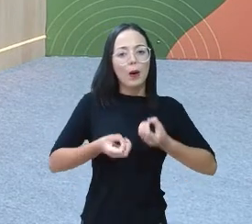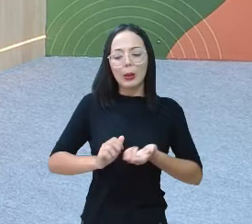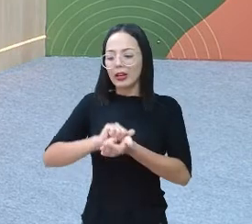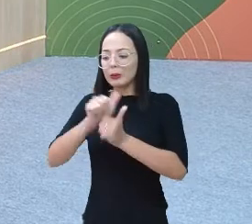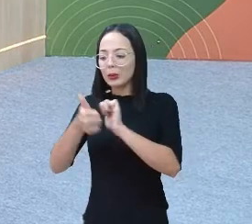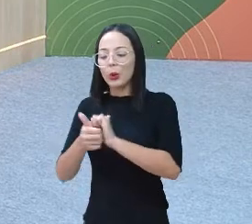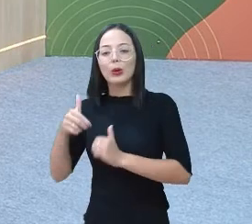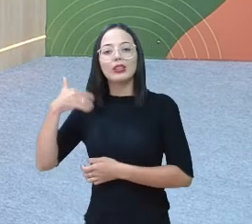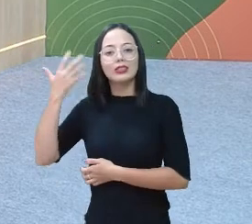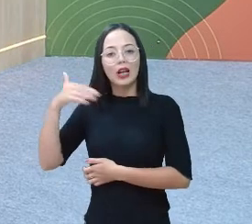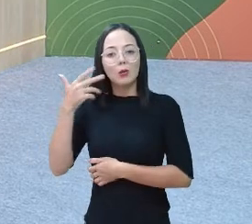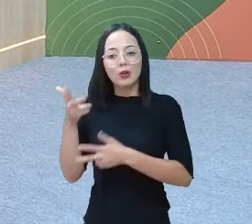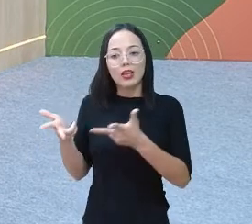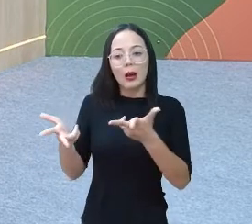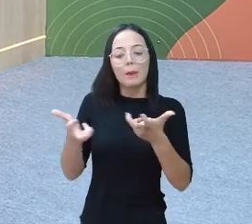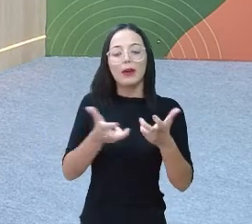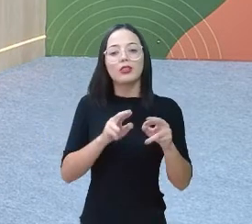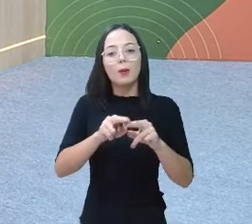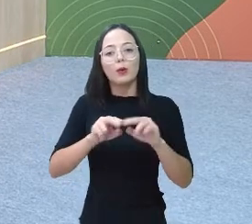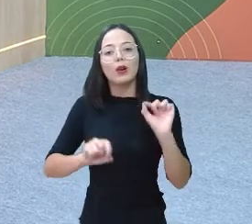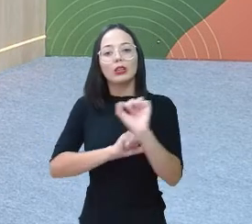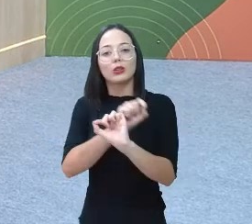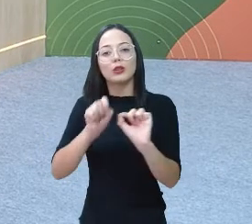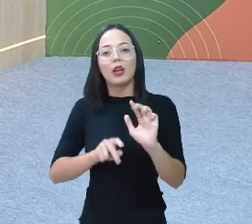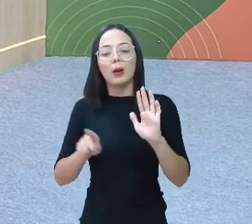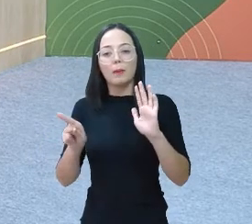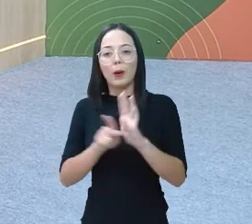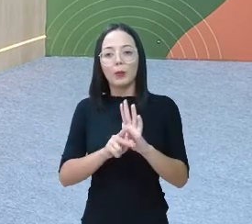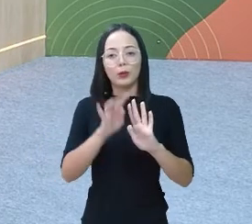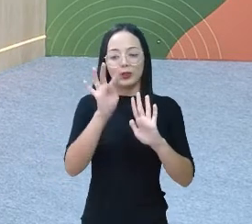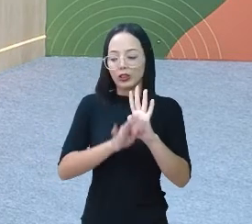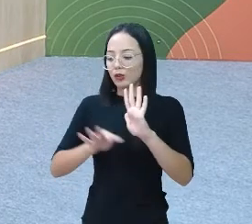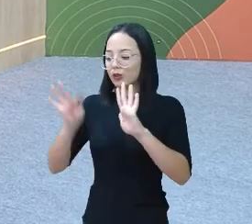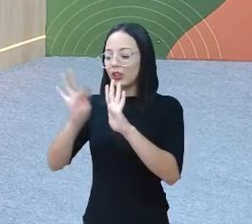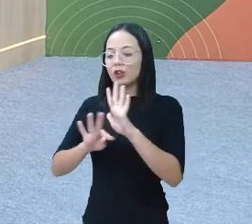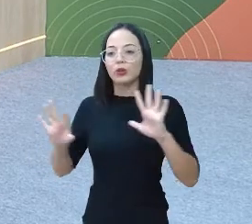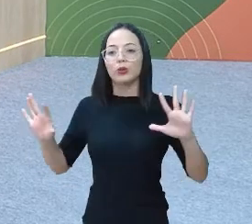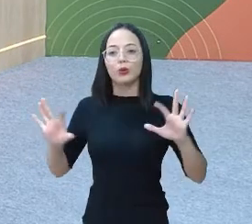essa percepção é dada pelo aspecto de intertextualidade.